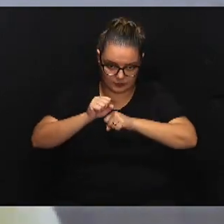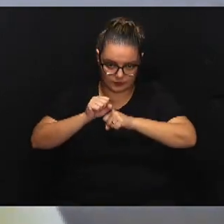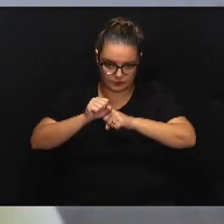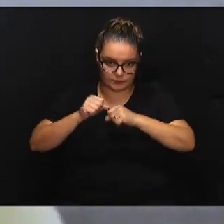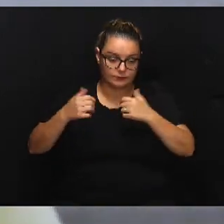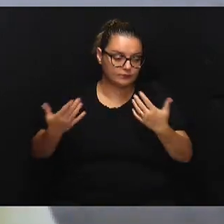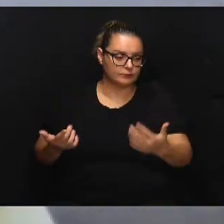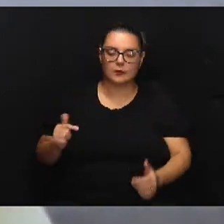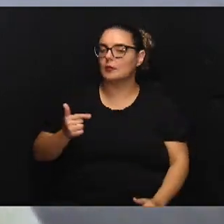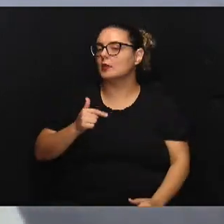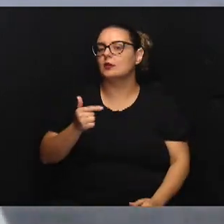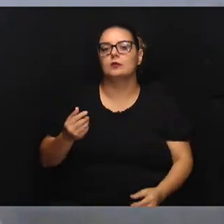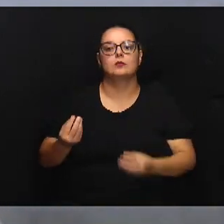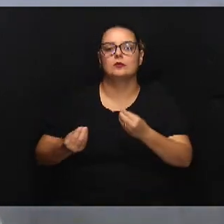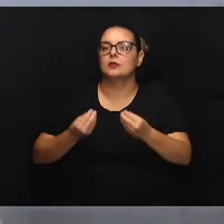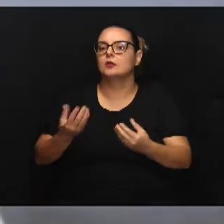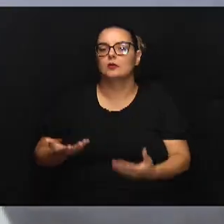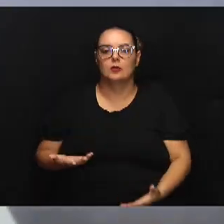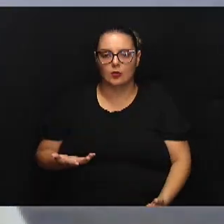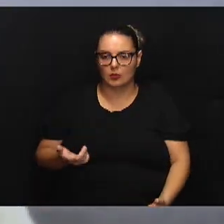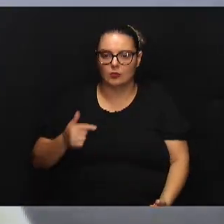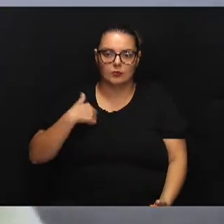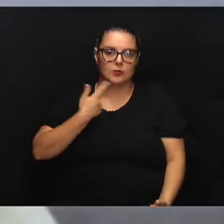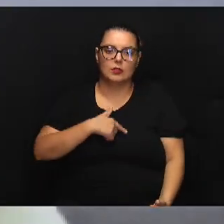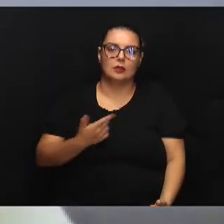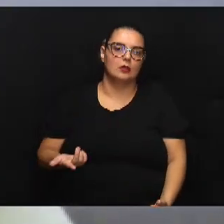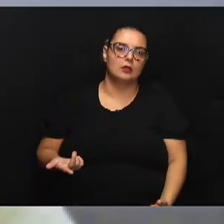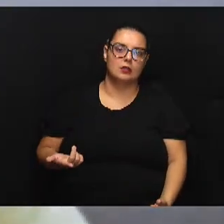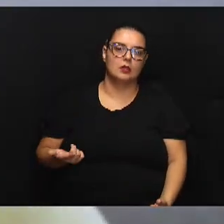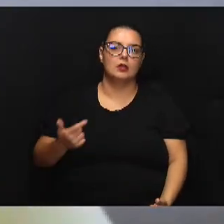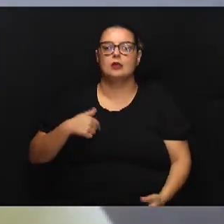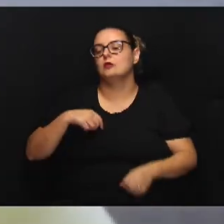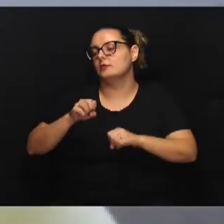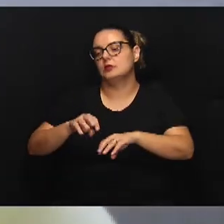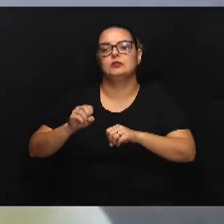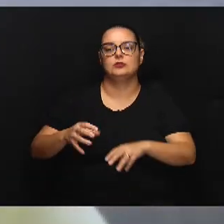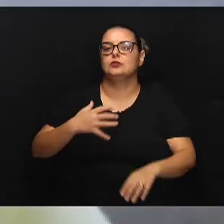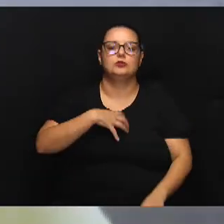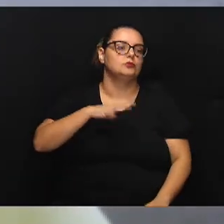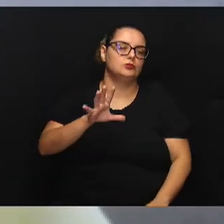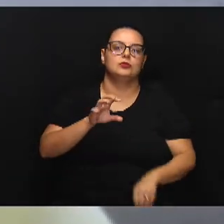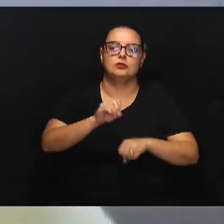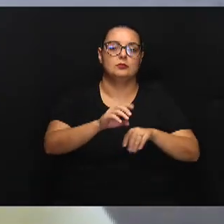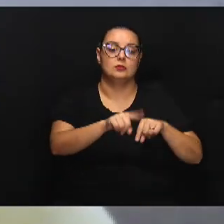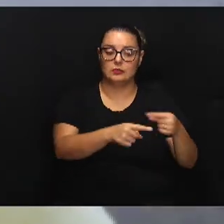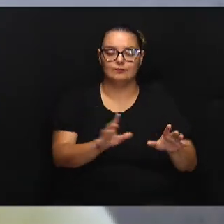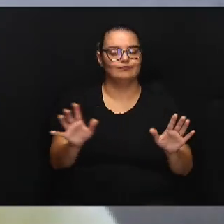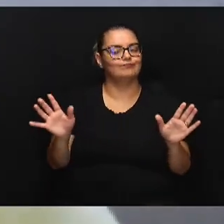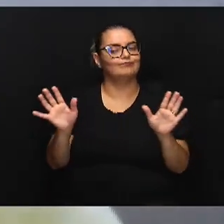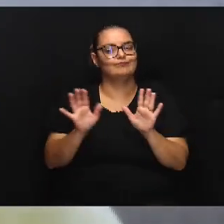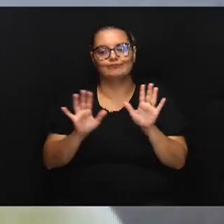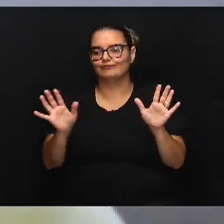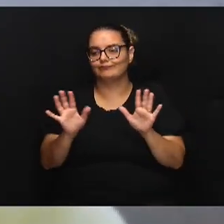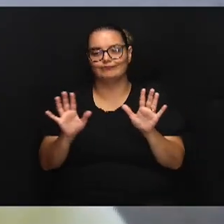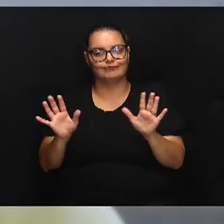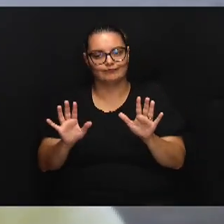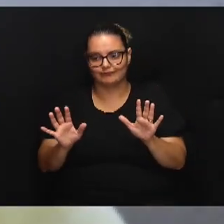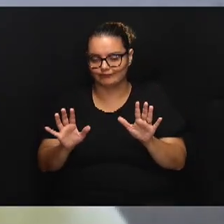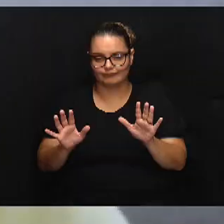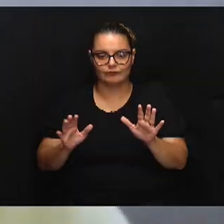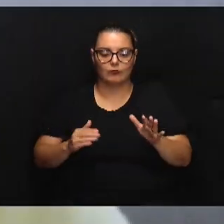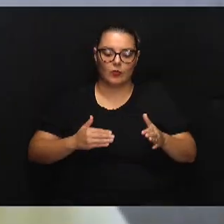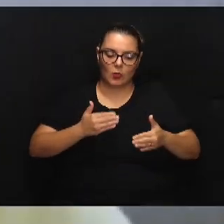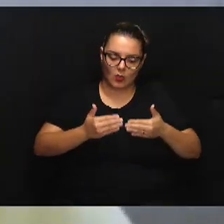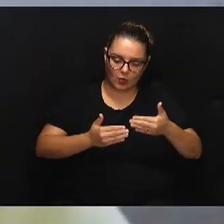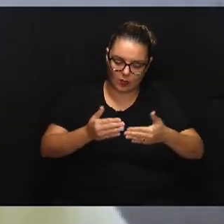Então, não dá mais para a gente ficar, eu vou ensinar ela do jeito que eu ensino as outras. Não tá. O processo